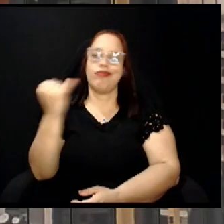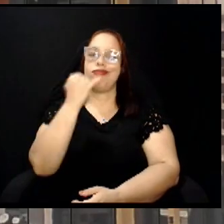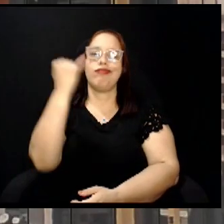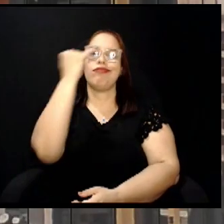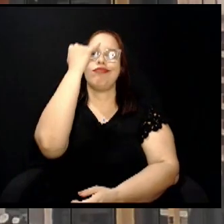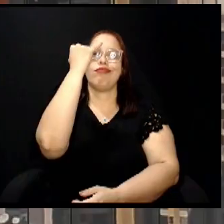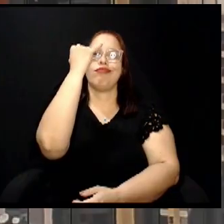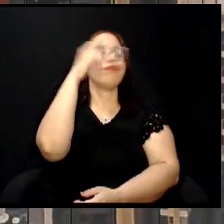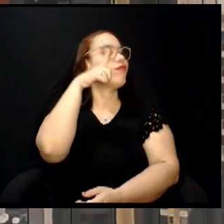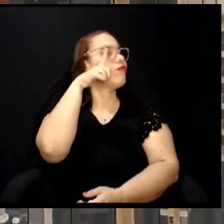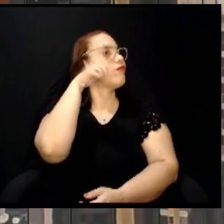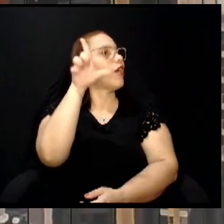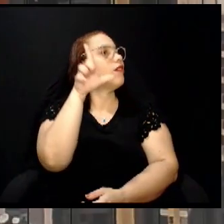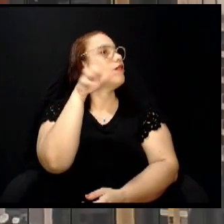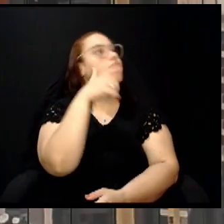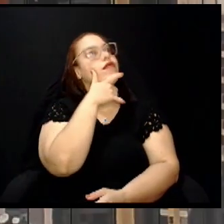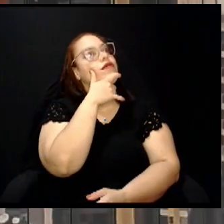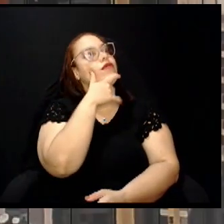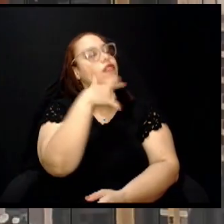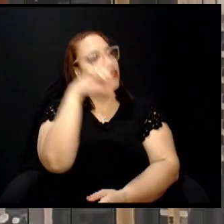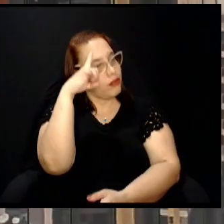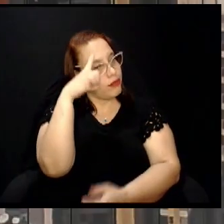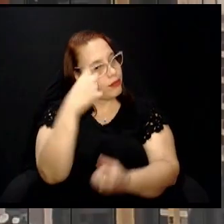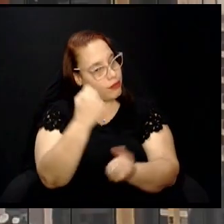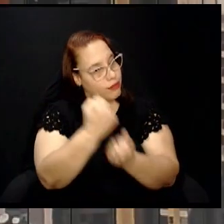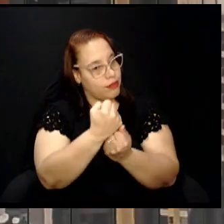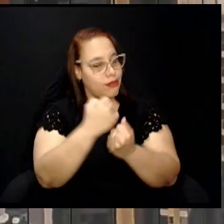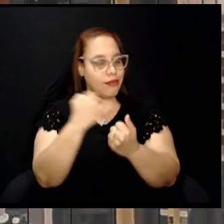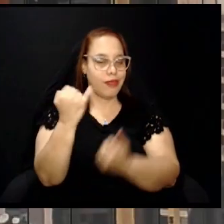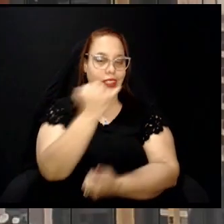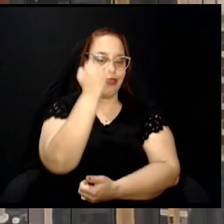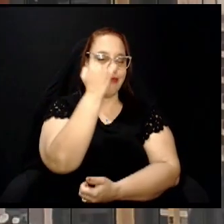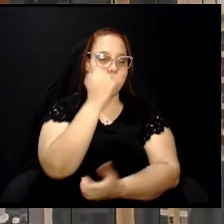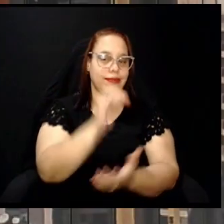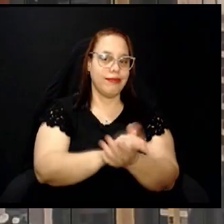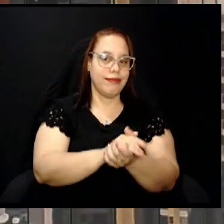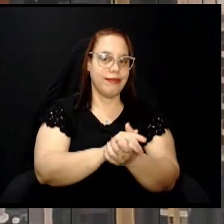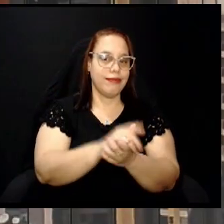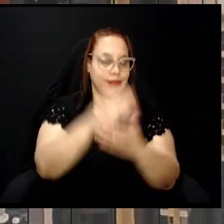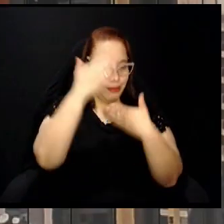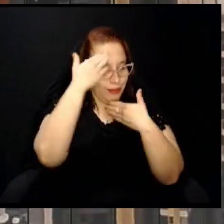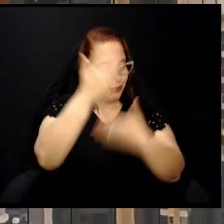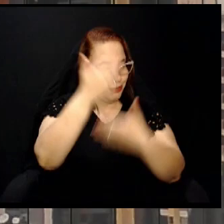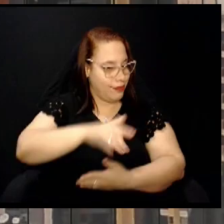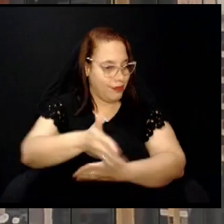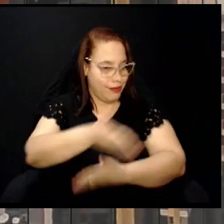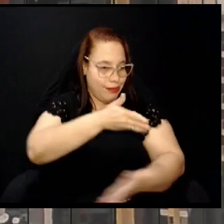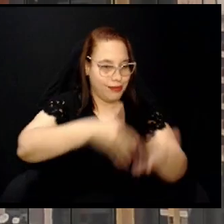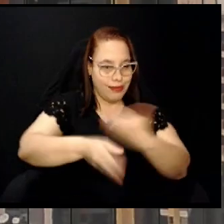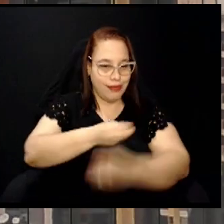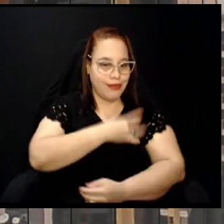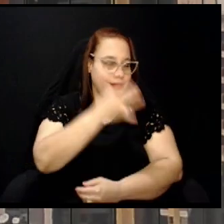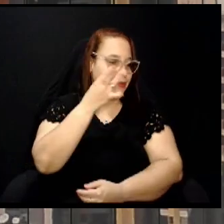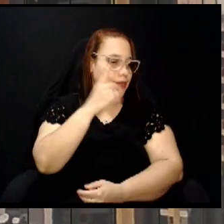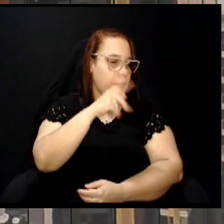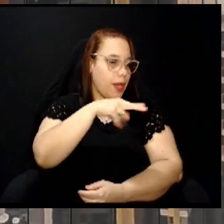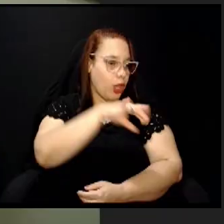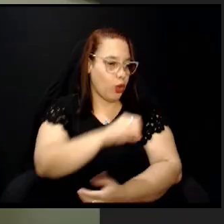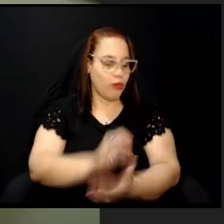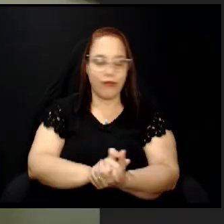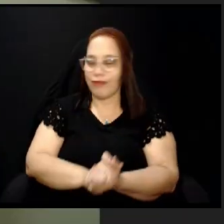para que a gente consiga também defender aquilo que é tão precioso, né? Queria agradecer demais a sua presença aqui com a gente,